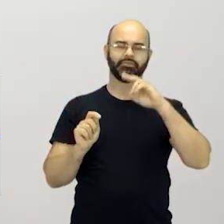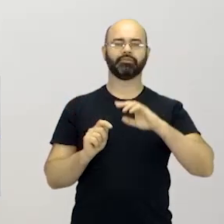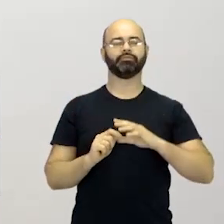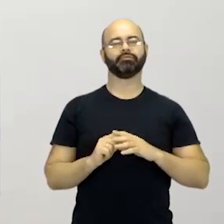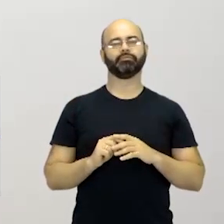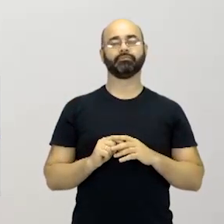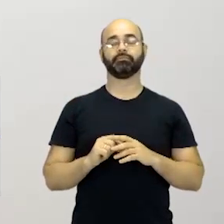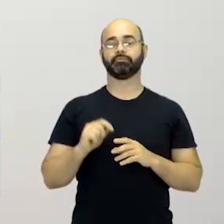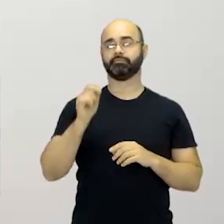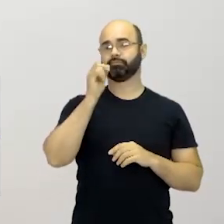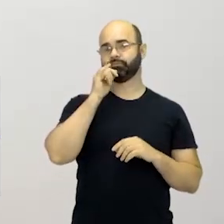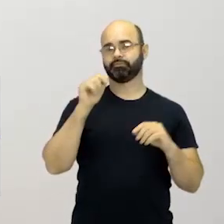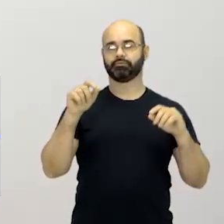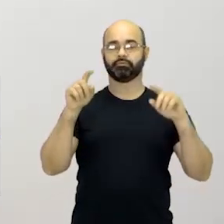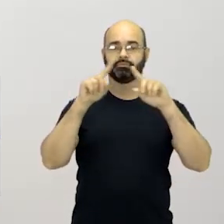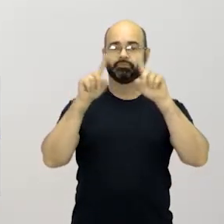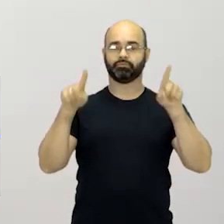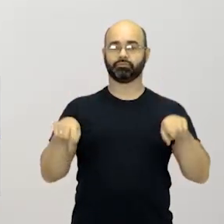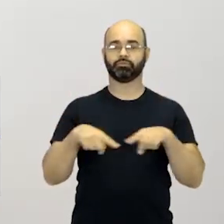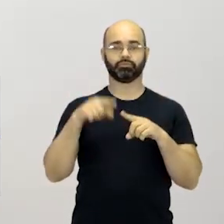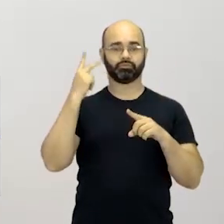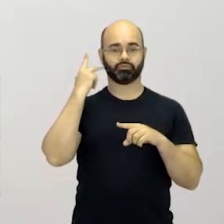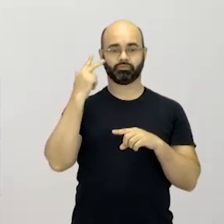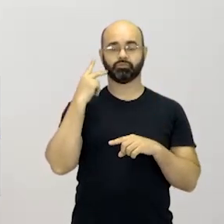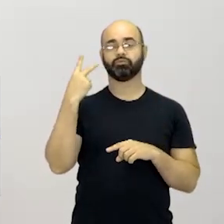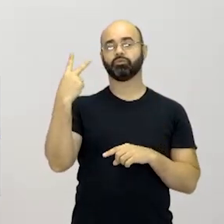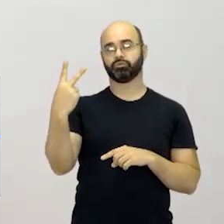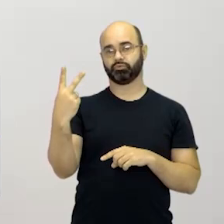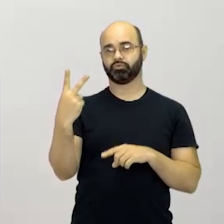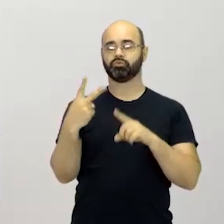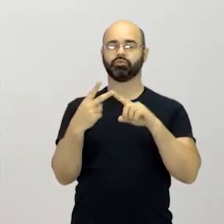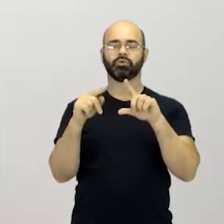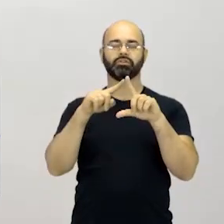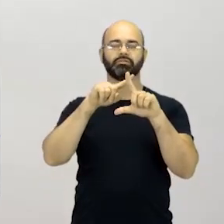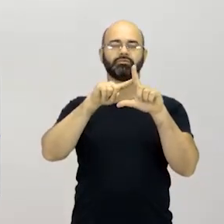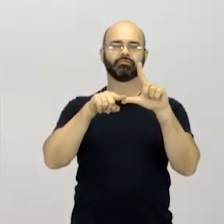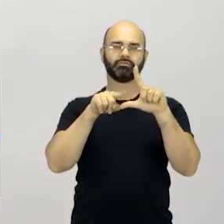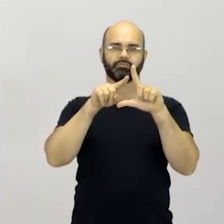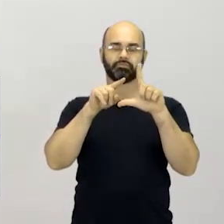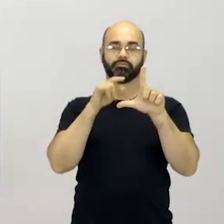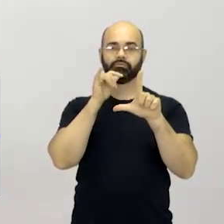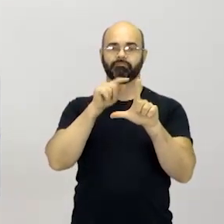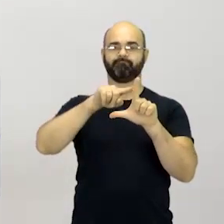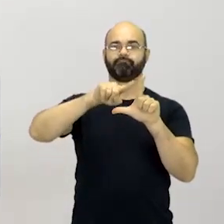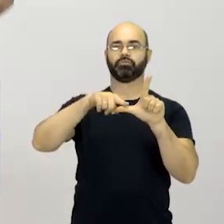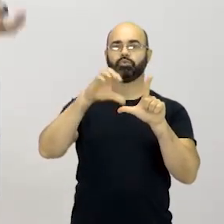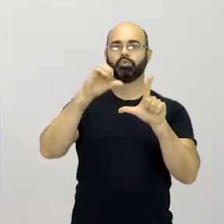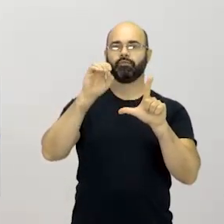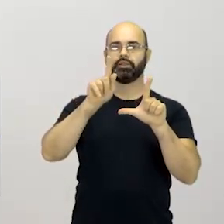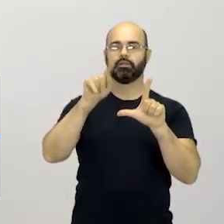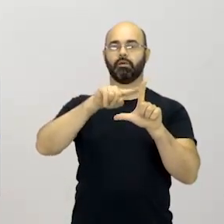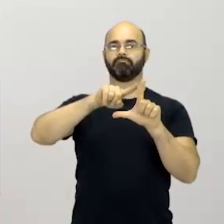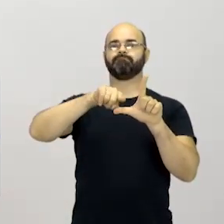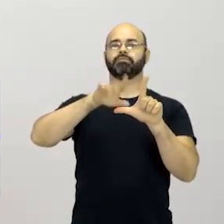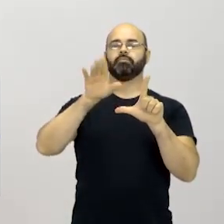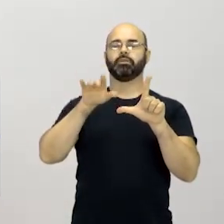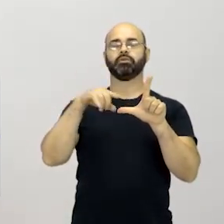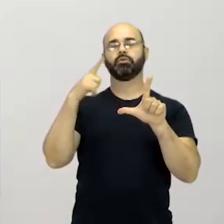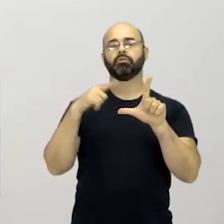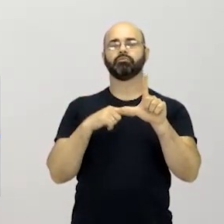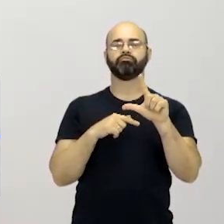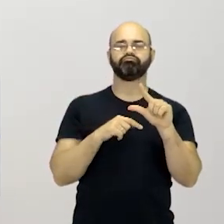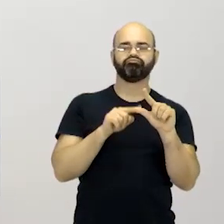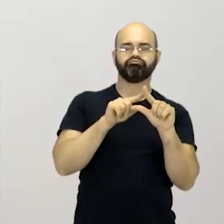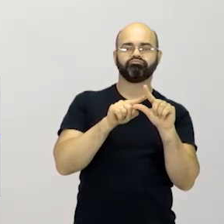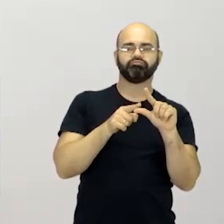seja quadrado, obviamente, ele tem dois ângulos que são obtusos, maiores que 90 graus, e dois ângulos agudos que são